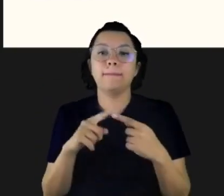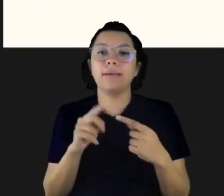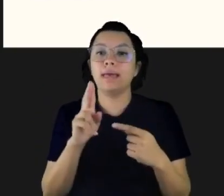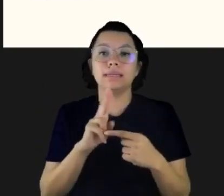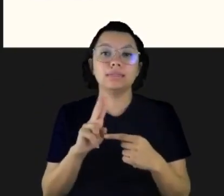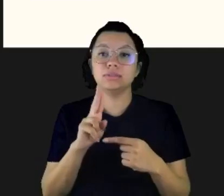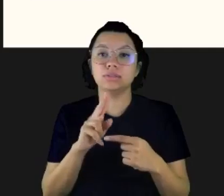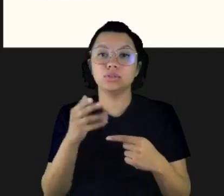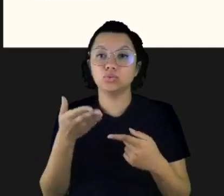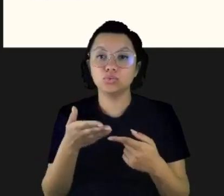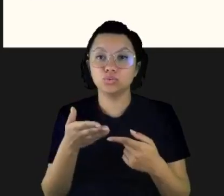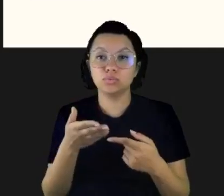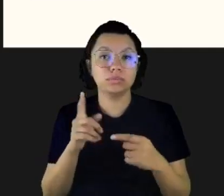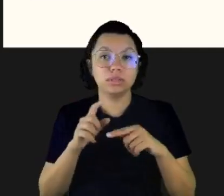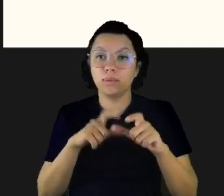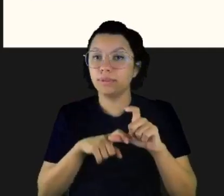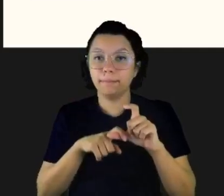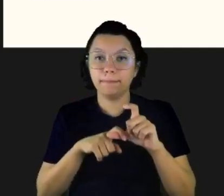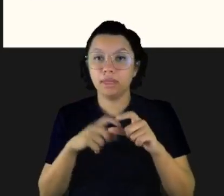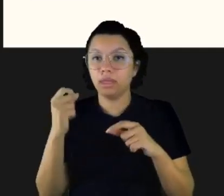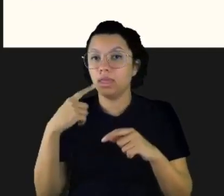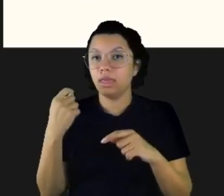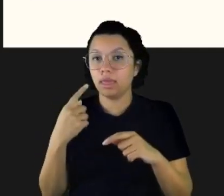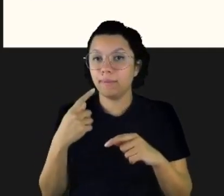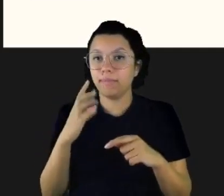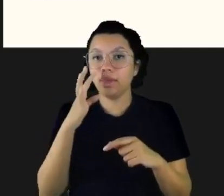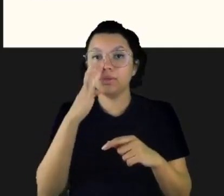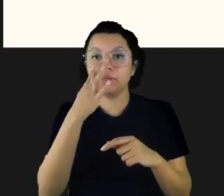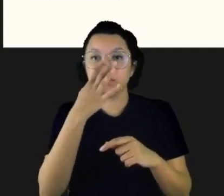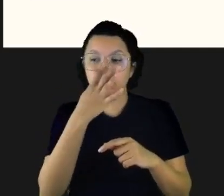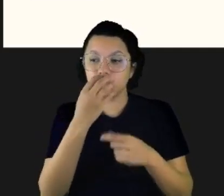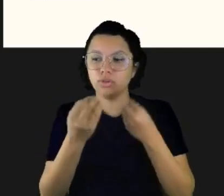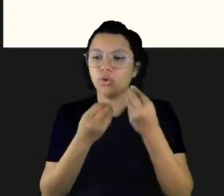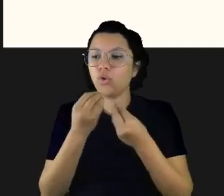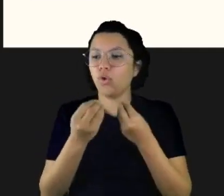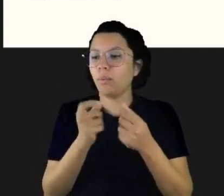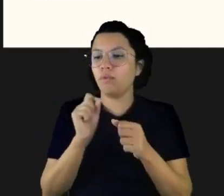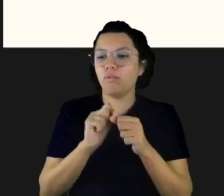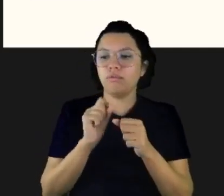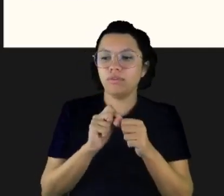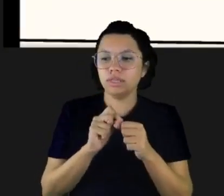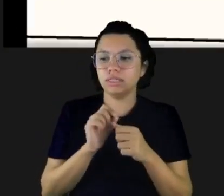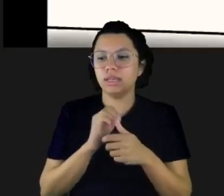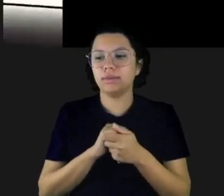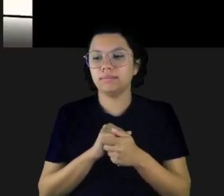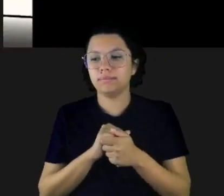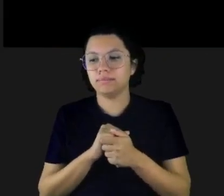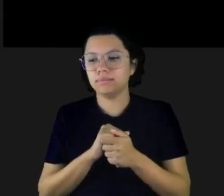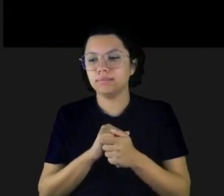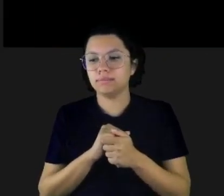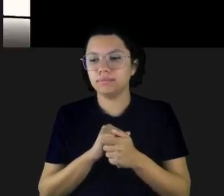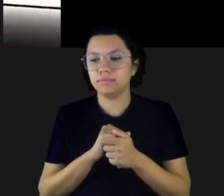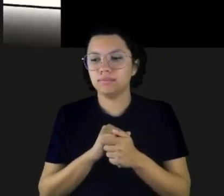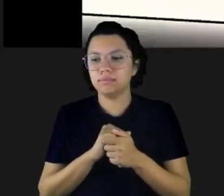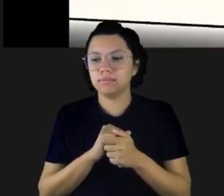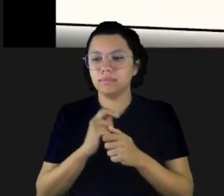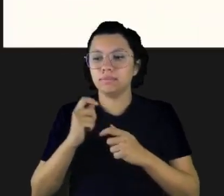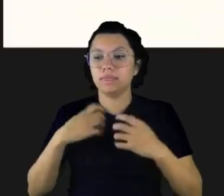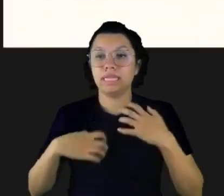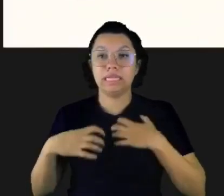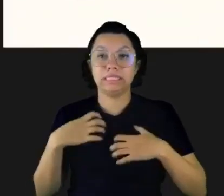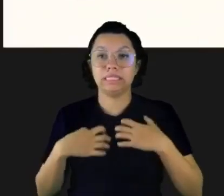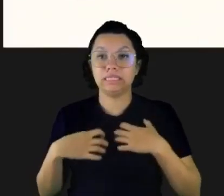A técnica para as benditas das teimosias, como eu vou agir diante disso, para agitação e